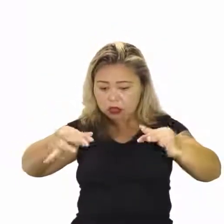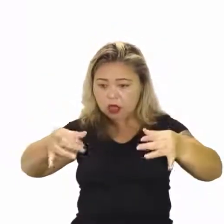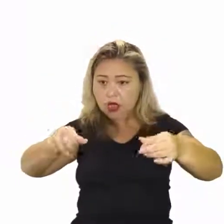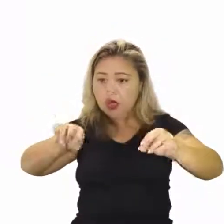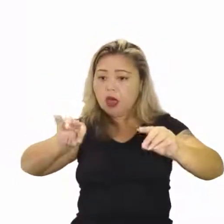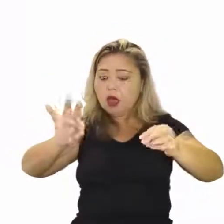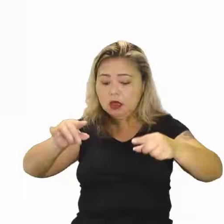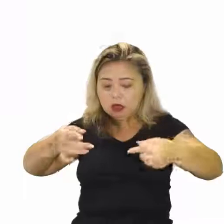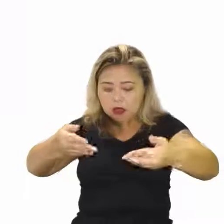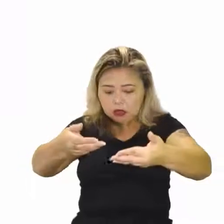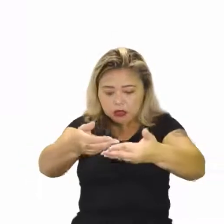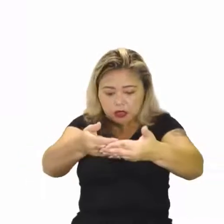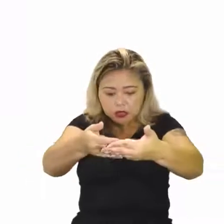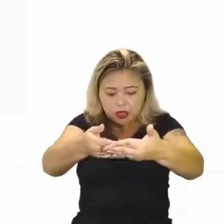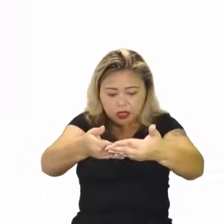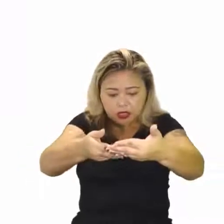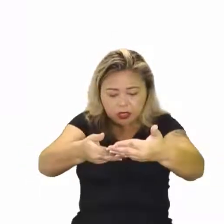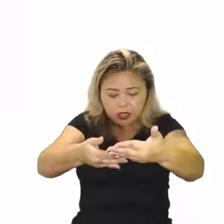os